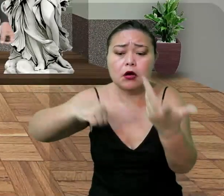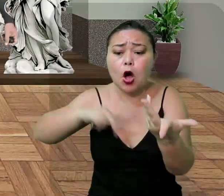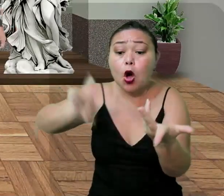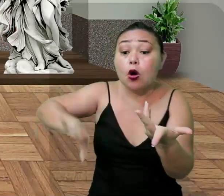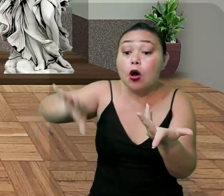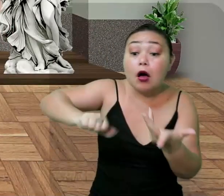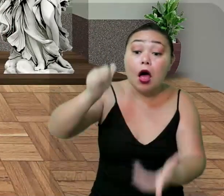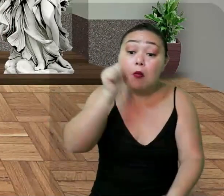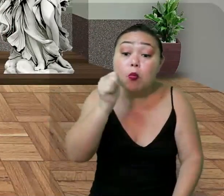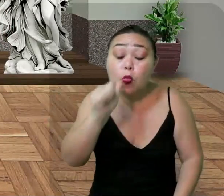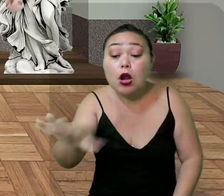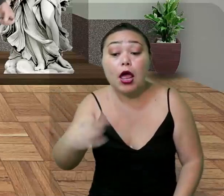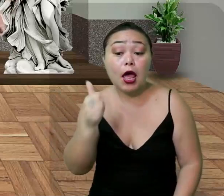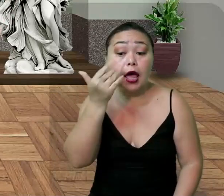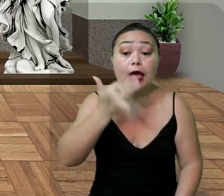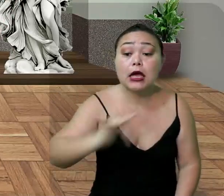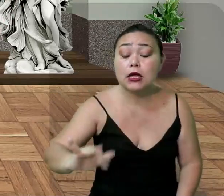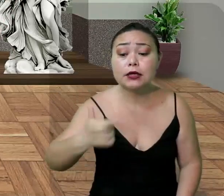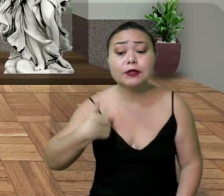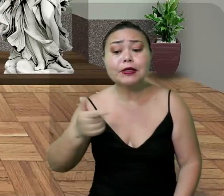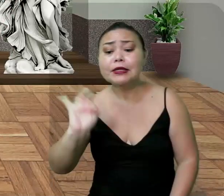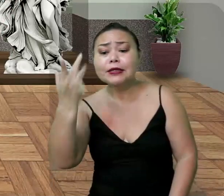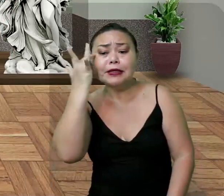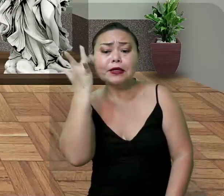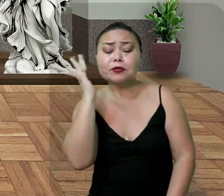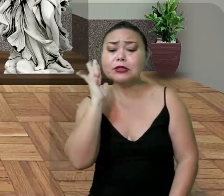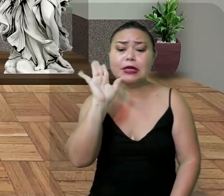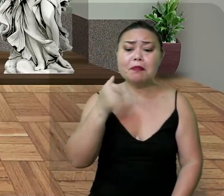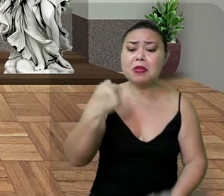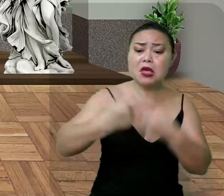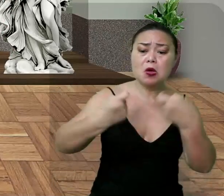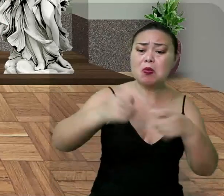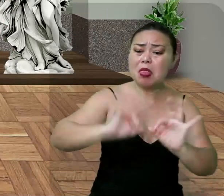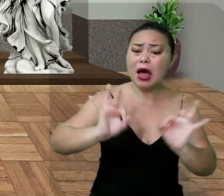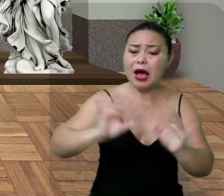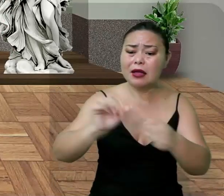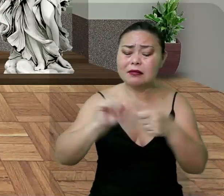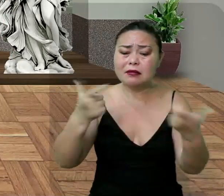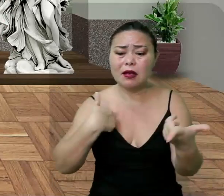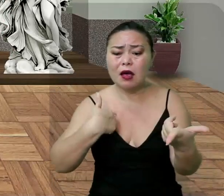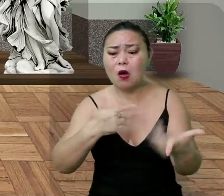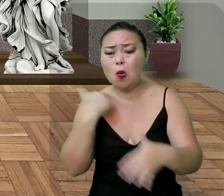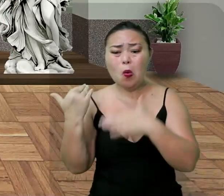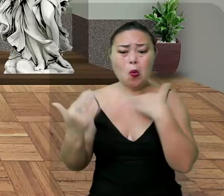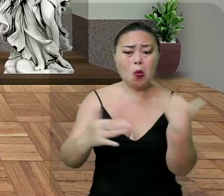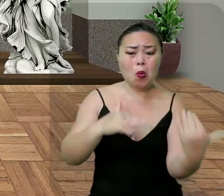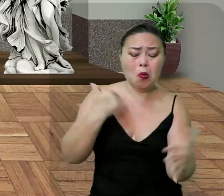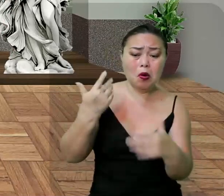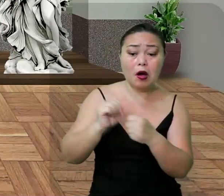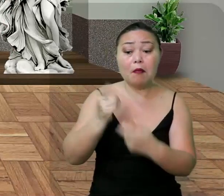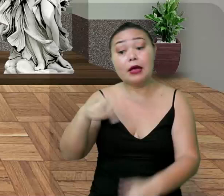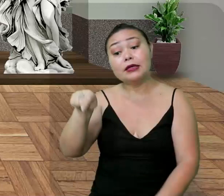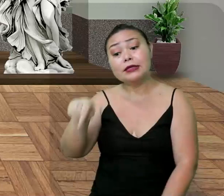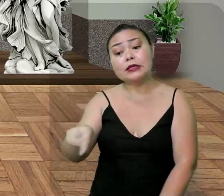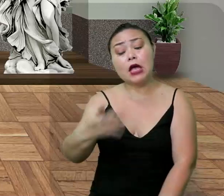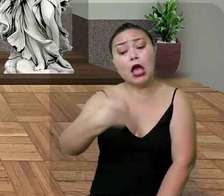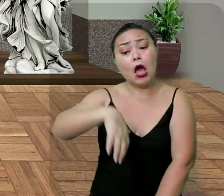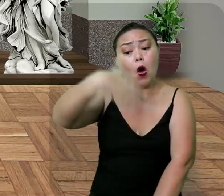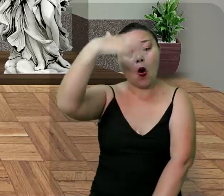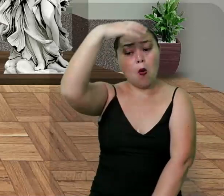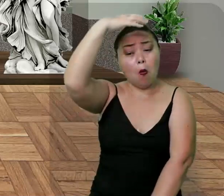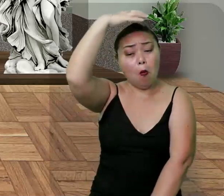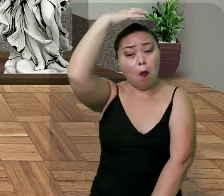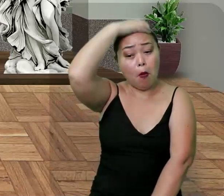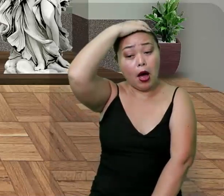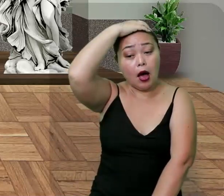crianças, de mulheres que não tinham habilidade em guerra. Irão morrer todas. Mas isso é o Papa que vai dizer que